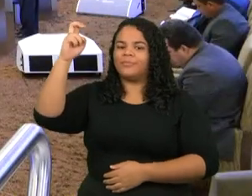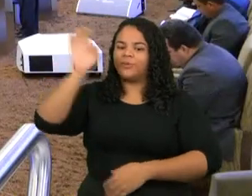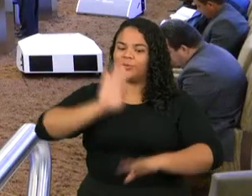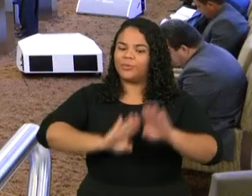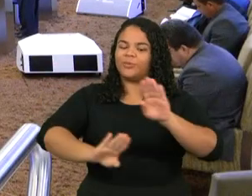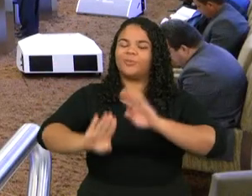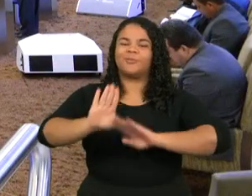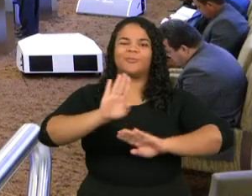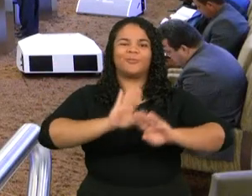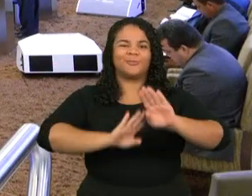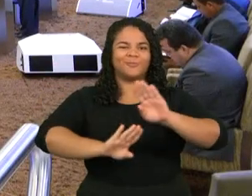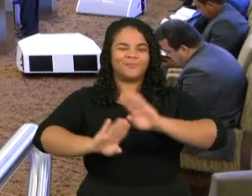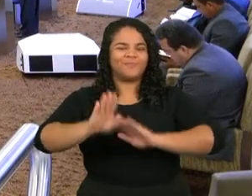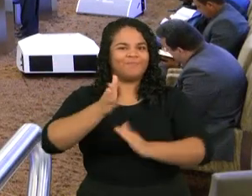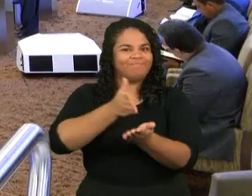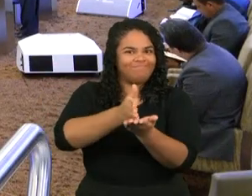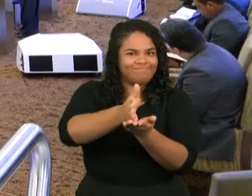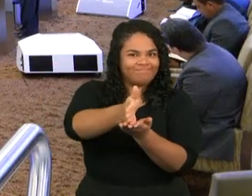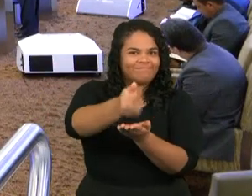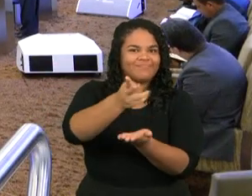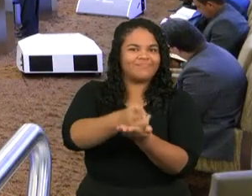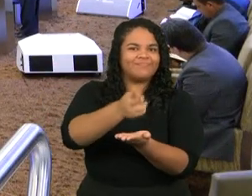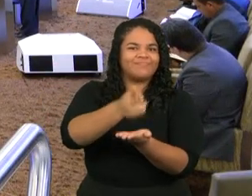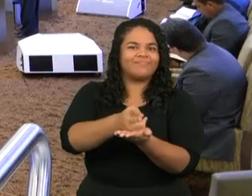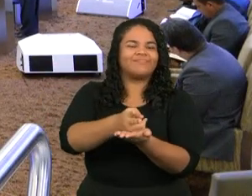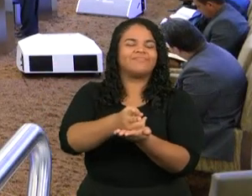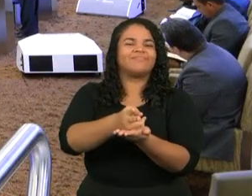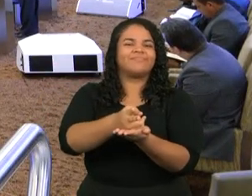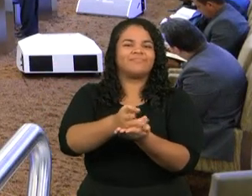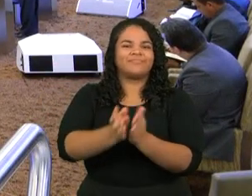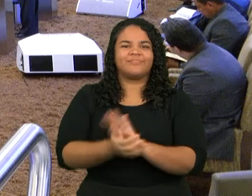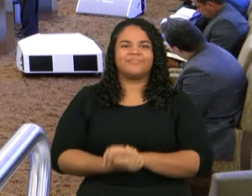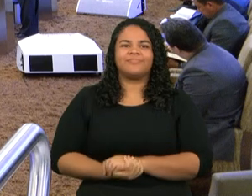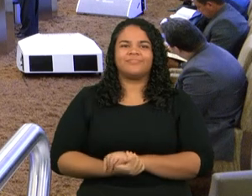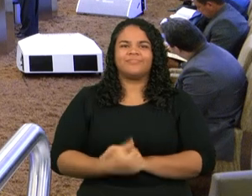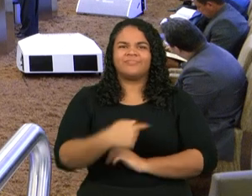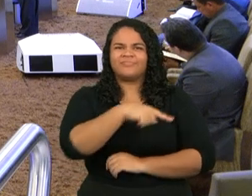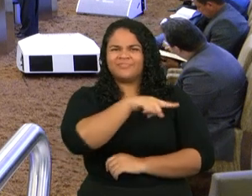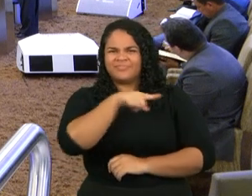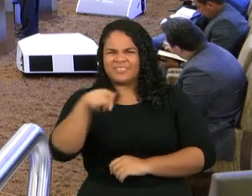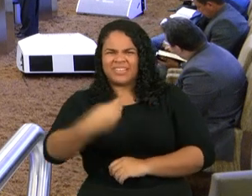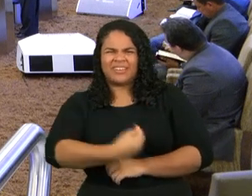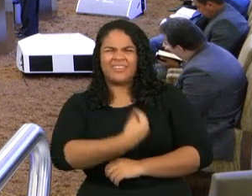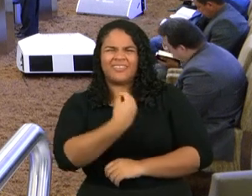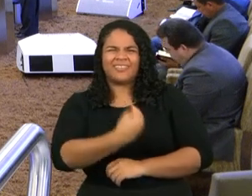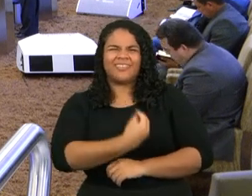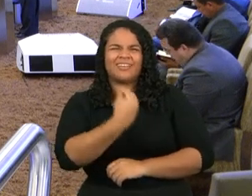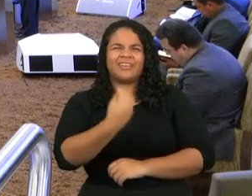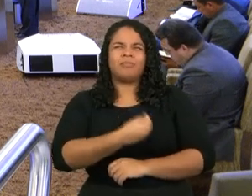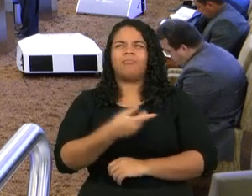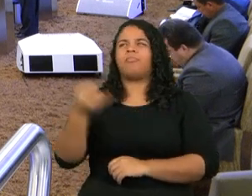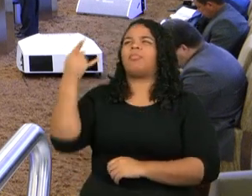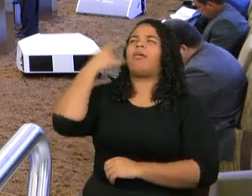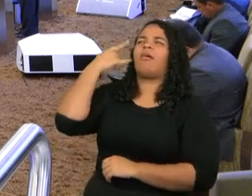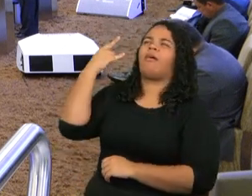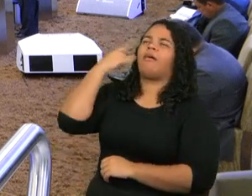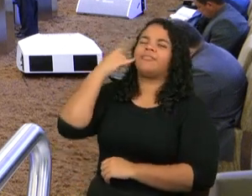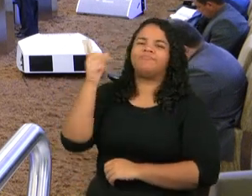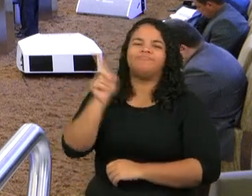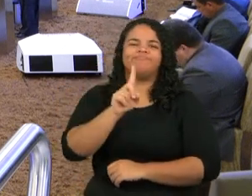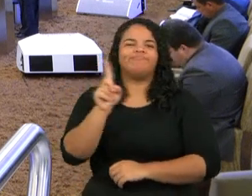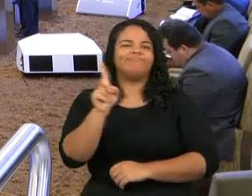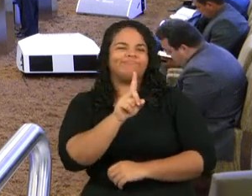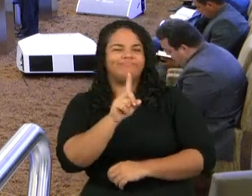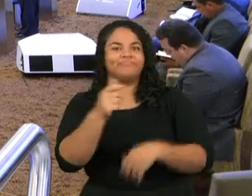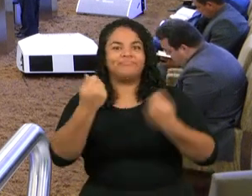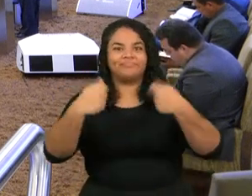ou como viveiro não é o apóstolo quer dizer não como néscios mas como